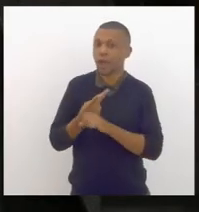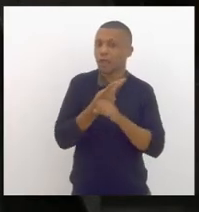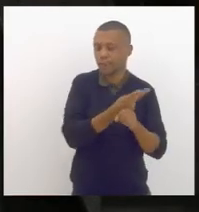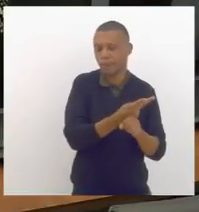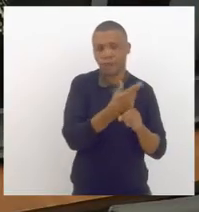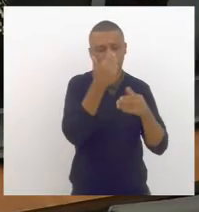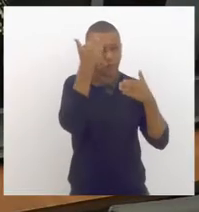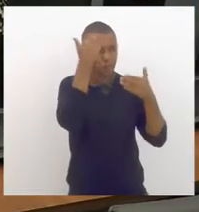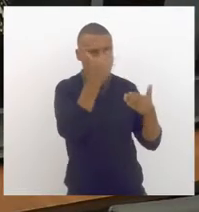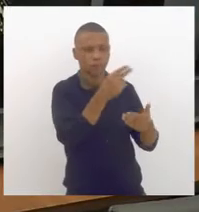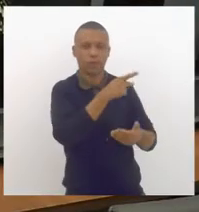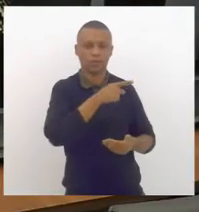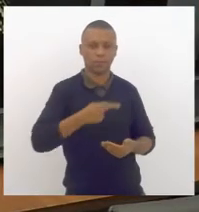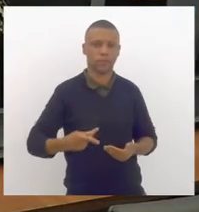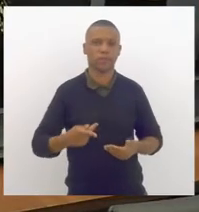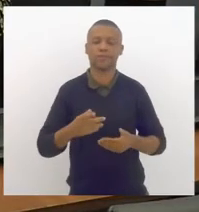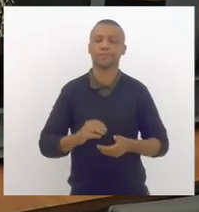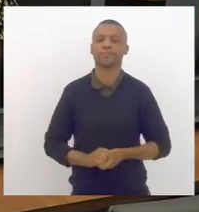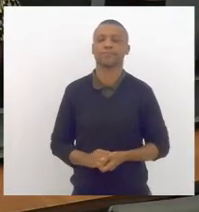presidente.